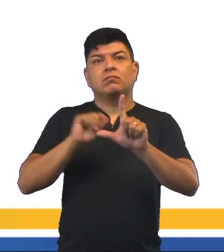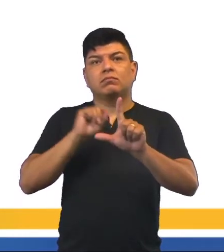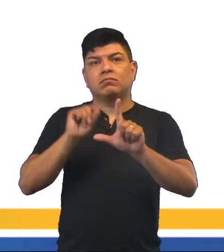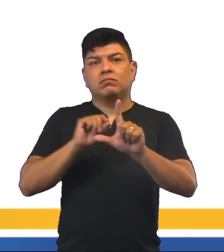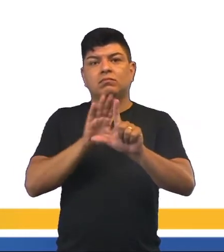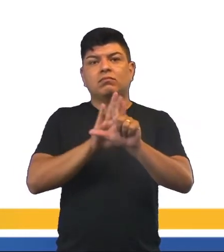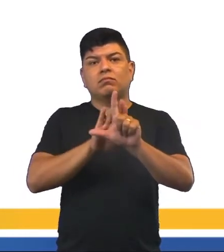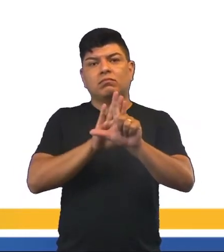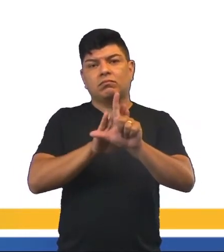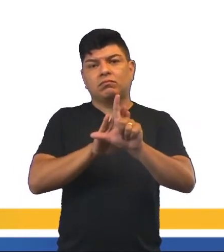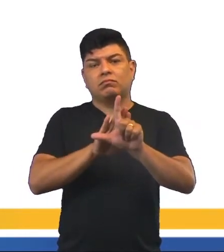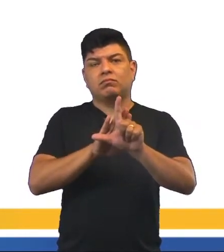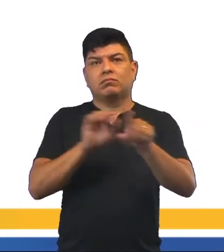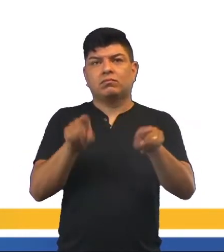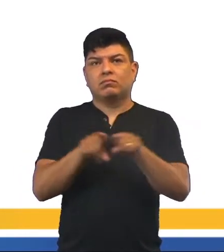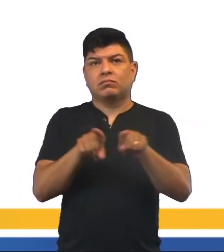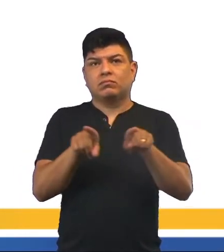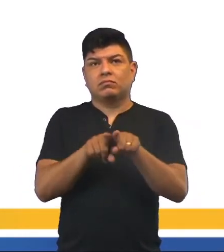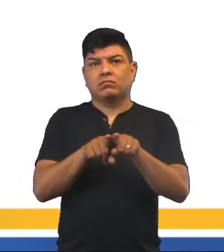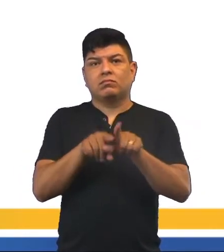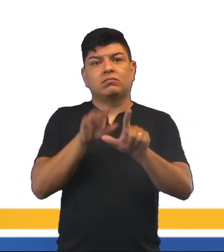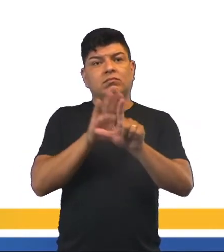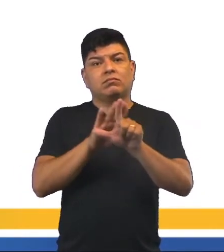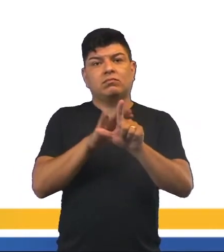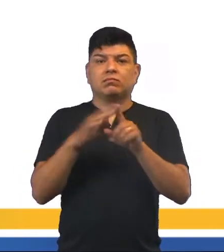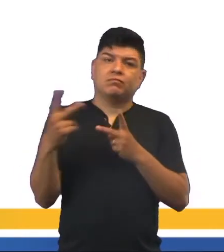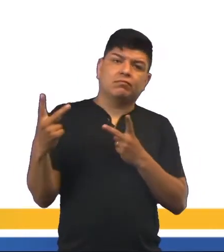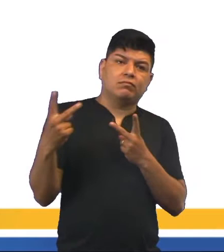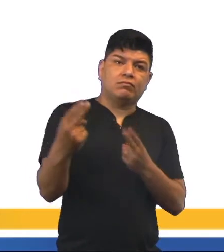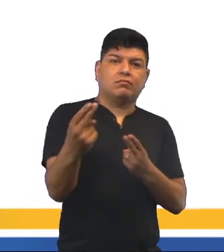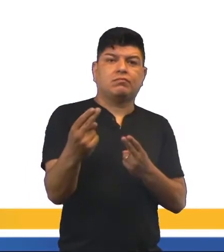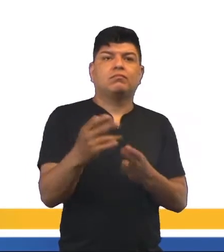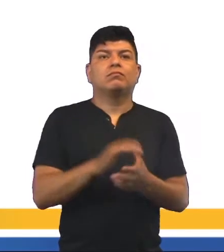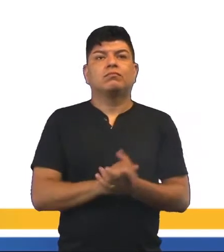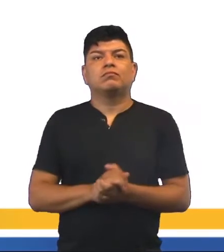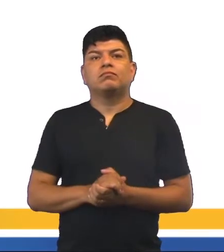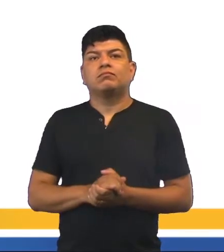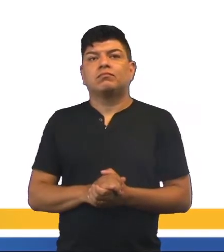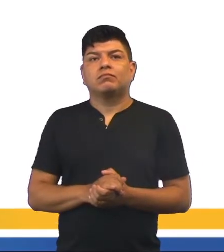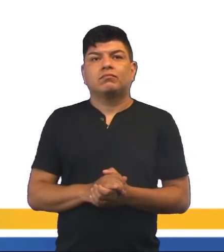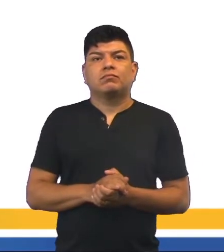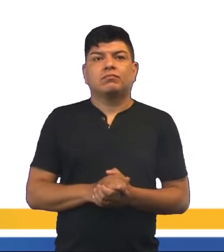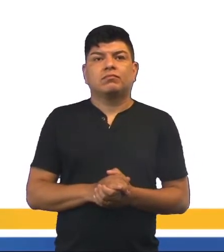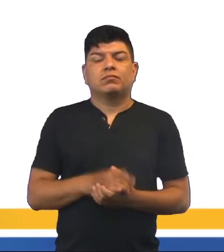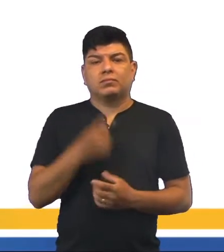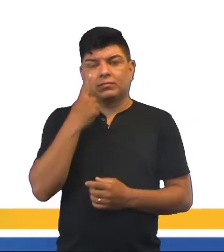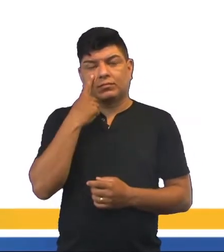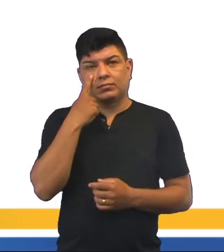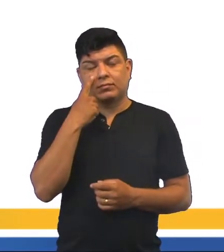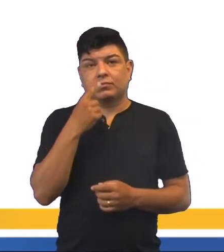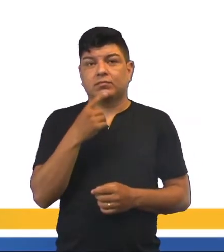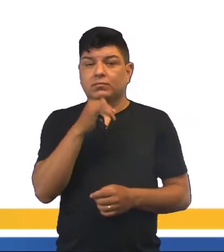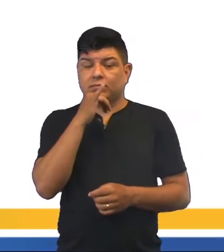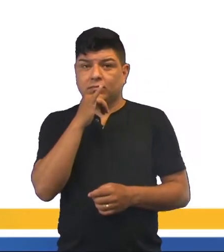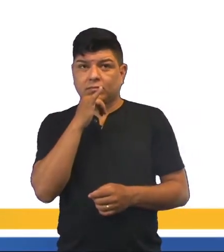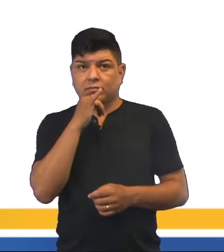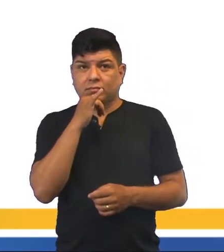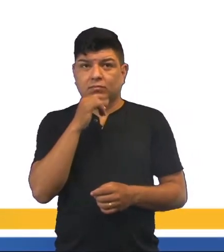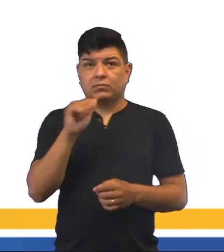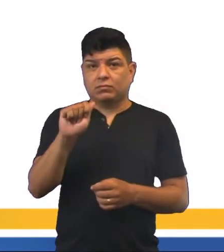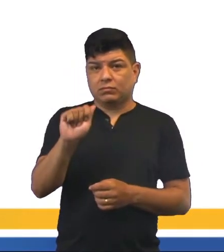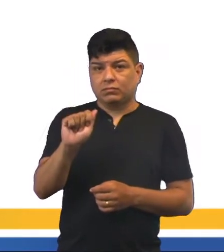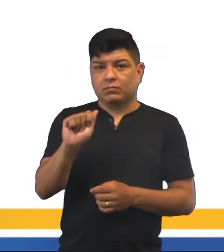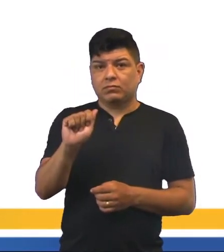e correspondência ao mesmo tempo. E também os lados são proporcionais. Aí nós podemos verificar aqui, por exemplo, a medida do ângulo